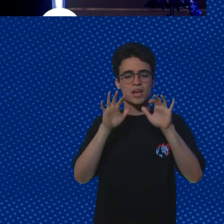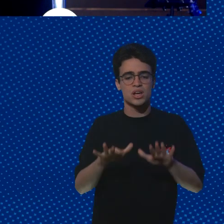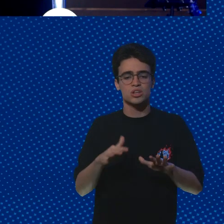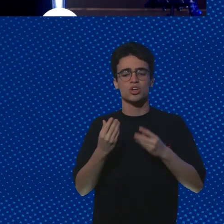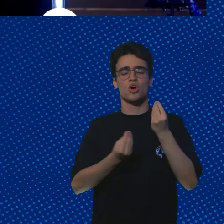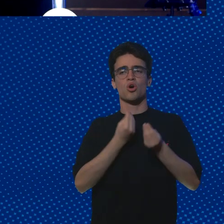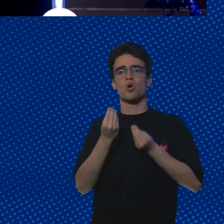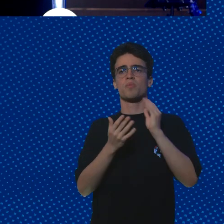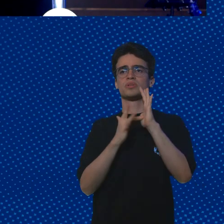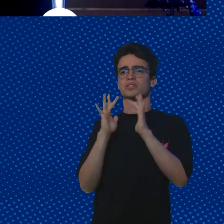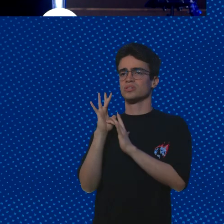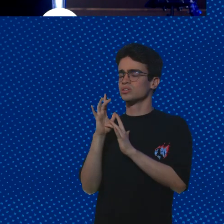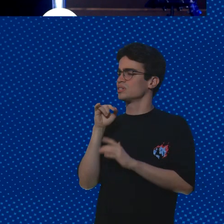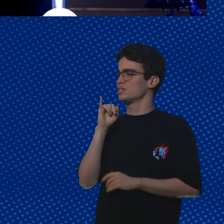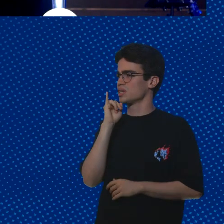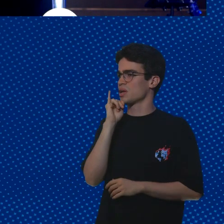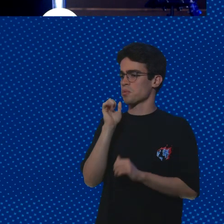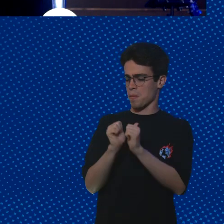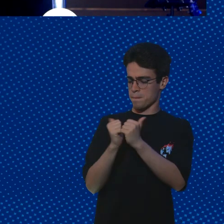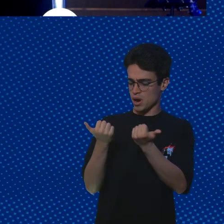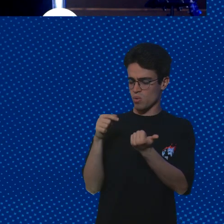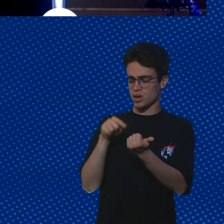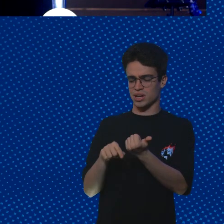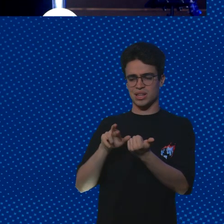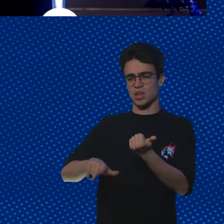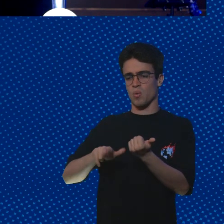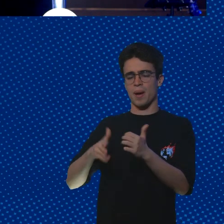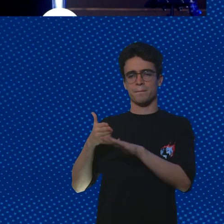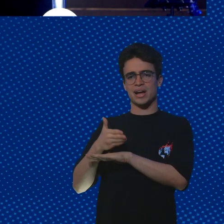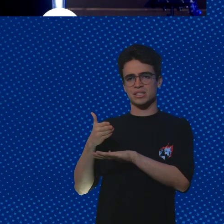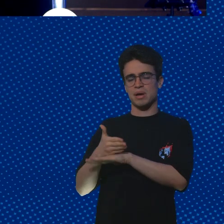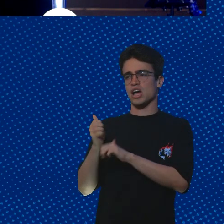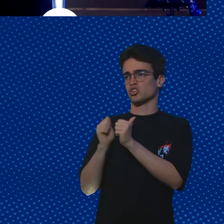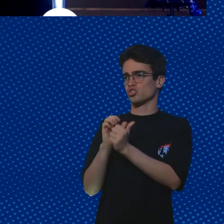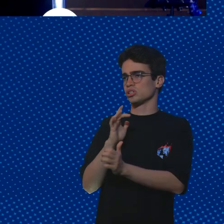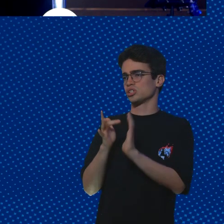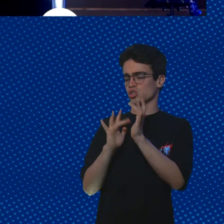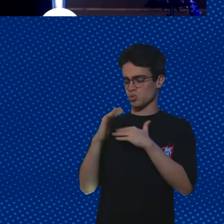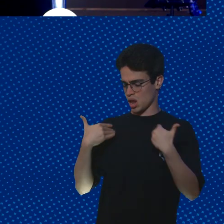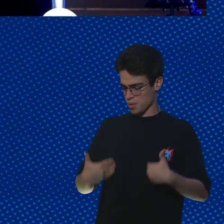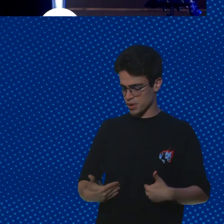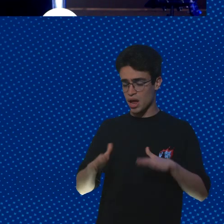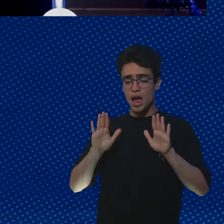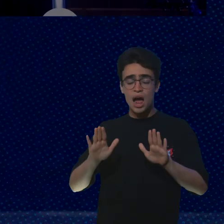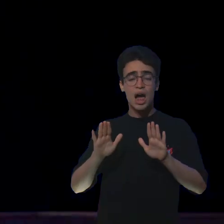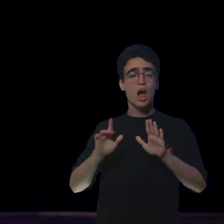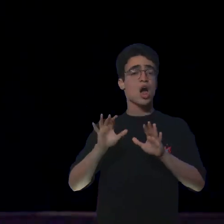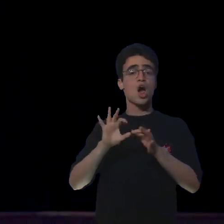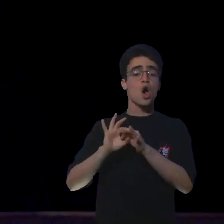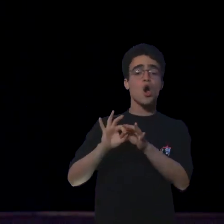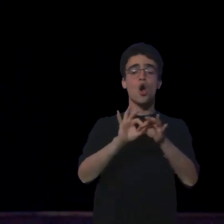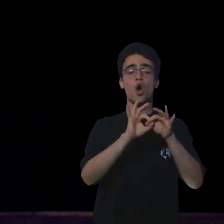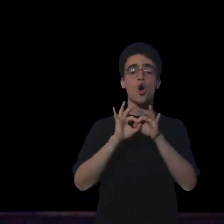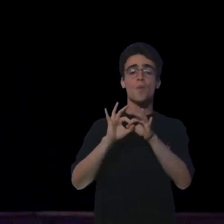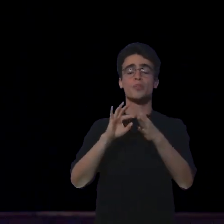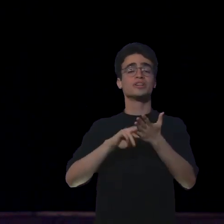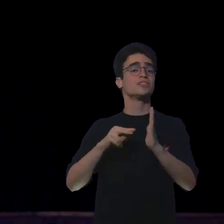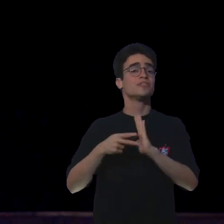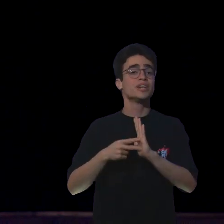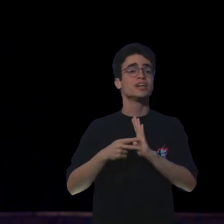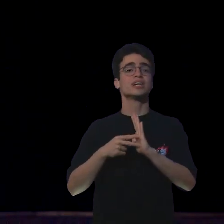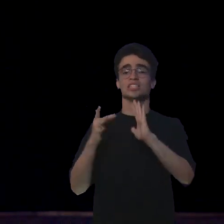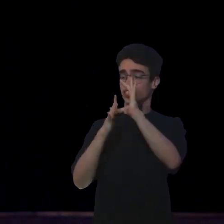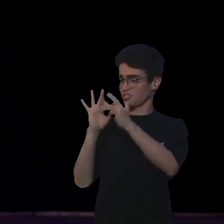participação no sangue de Cristo, e o pão que partimos não é a participação do corpo de Cristo. A comunhão é uma celebração viva da presença de